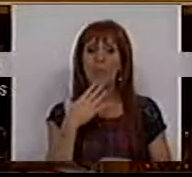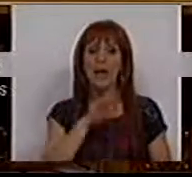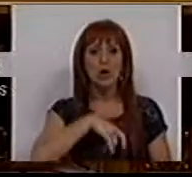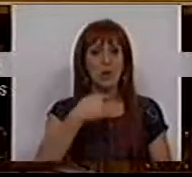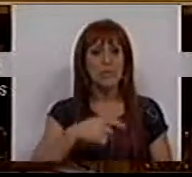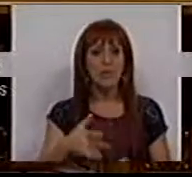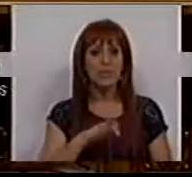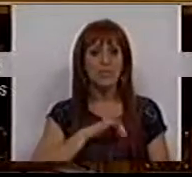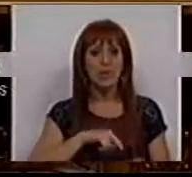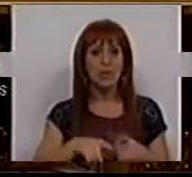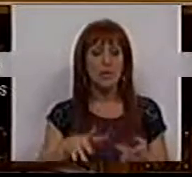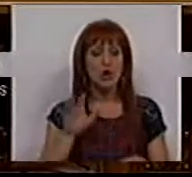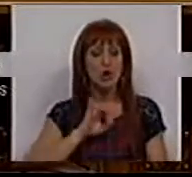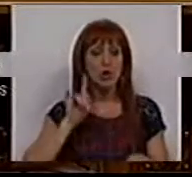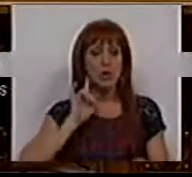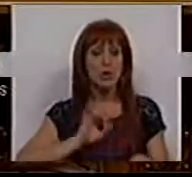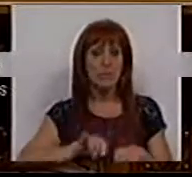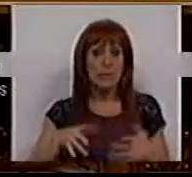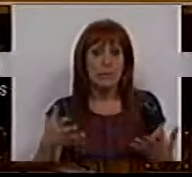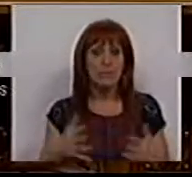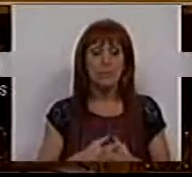Obrigada, Sr. Presidente, Sras. Deputadas, Srs. Deputados.